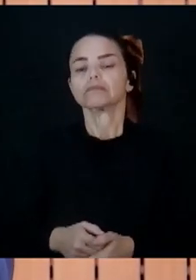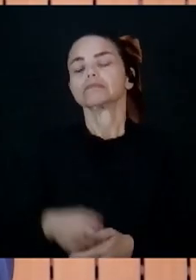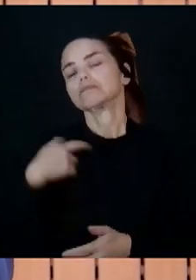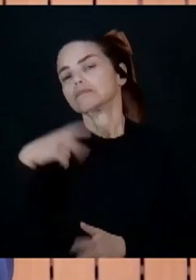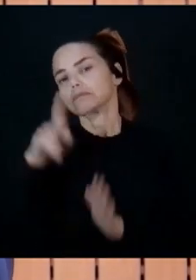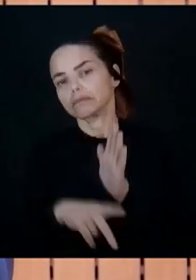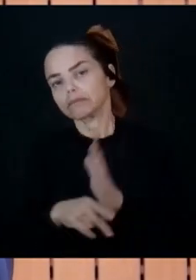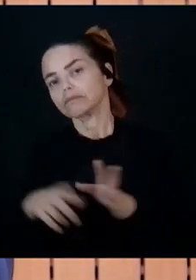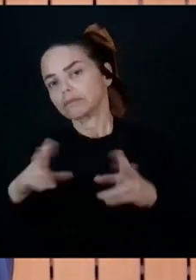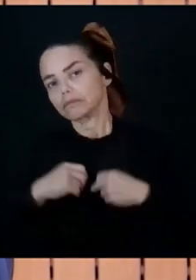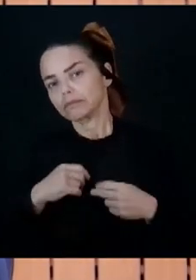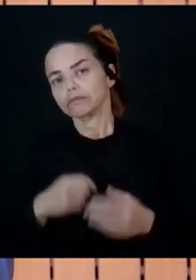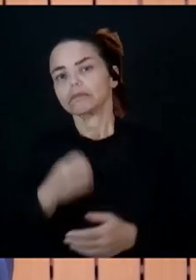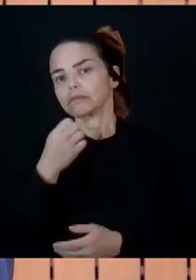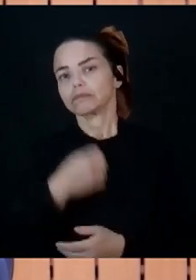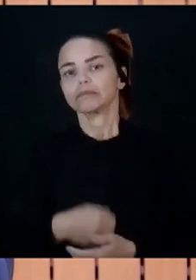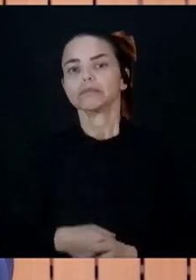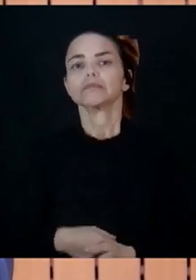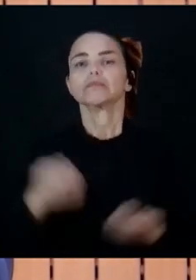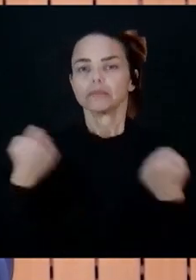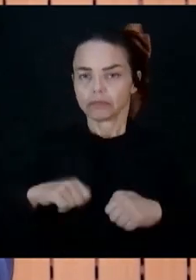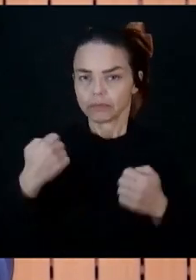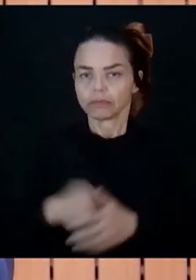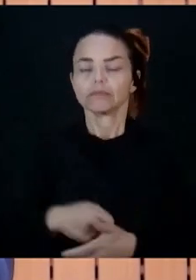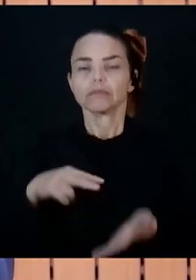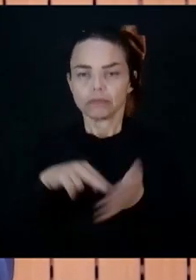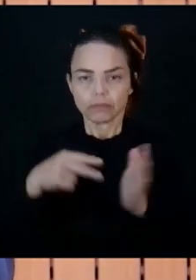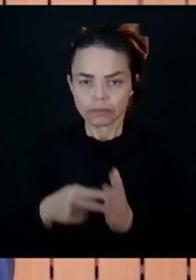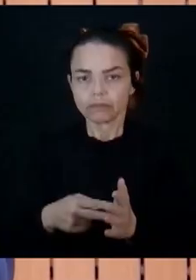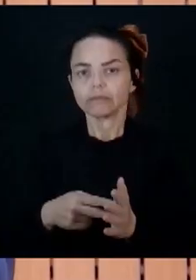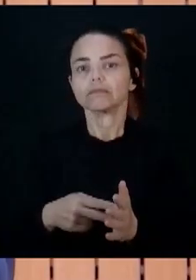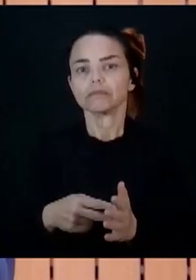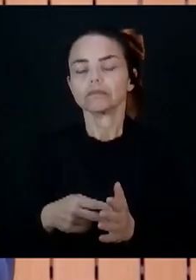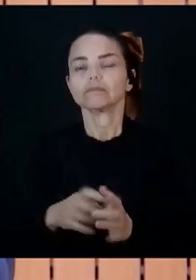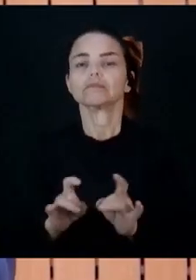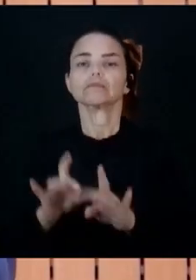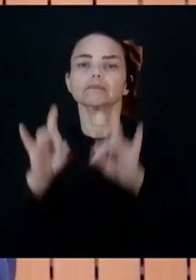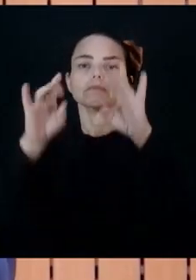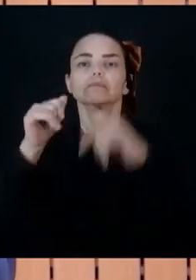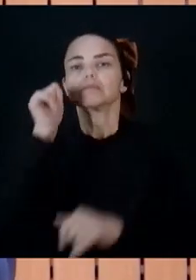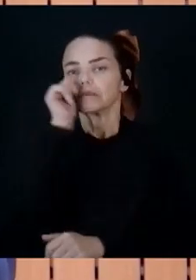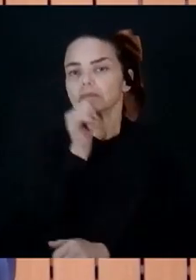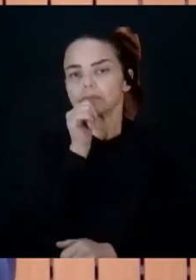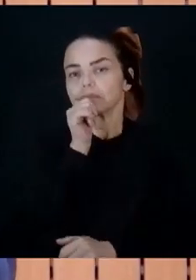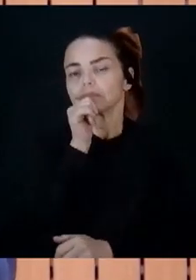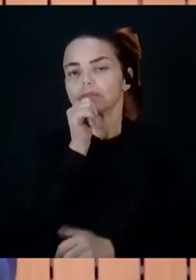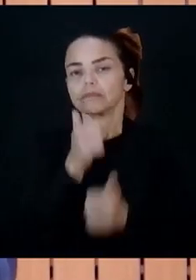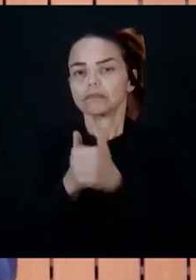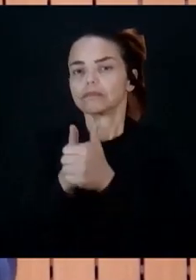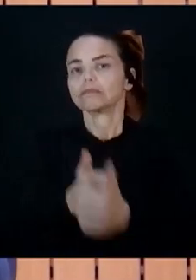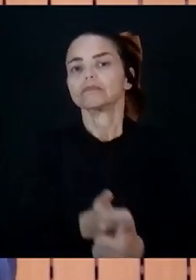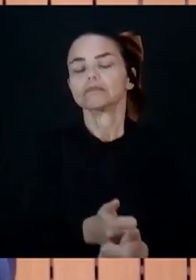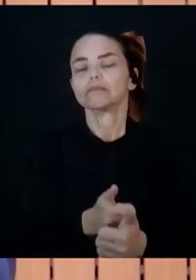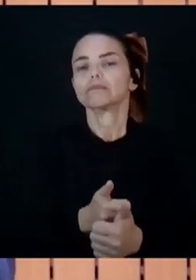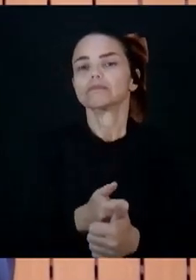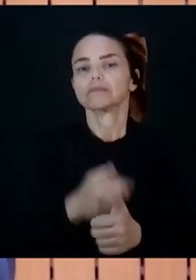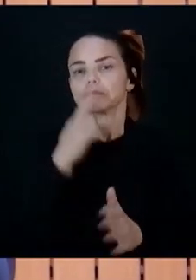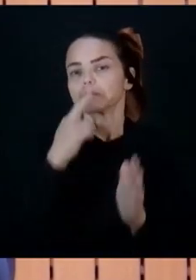meritório, e quer dizer assim que é um projeto exclusivo para as mulheres, eu acompanho o relator. Voto